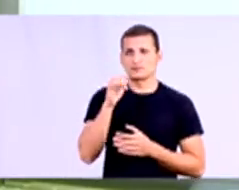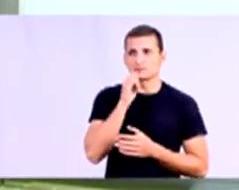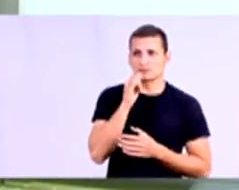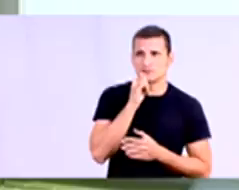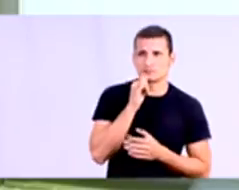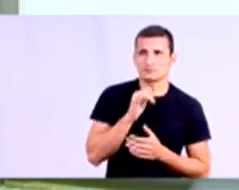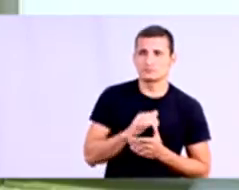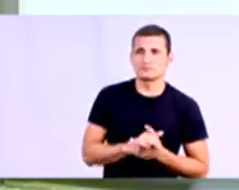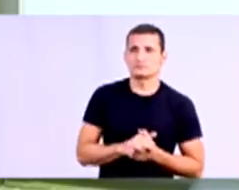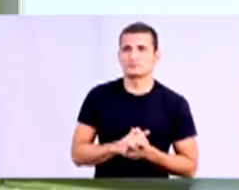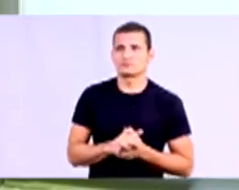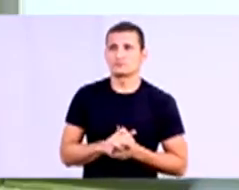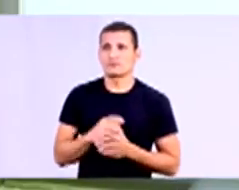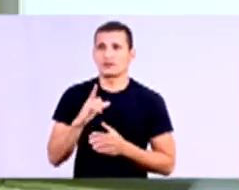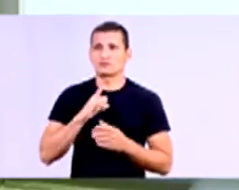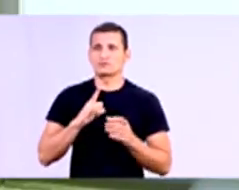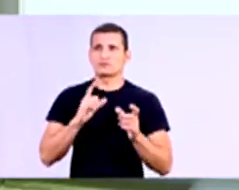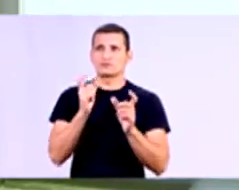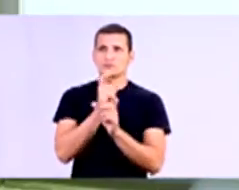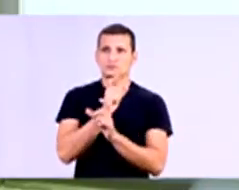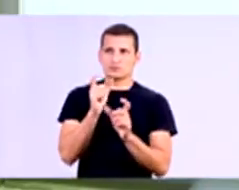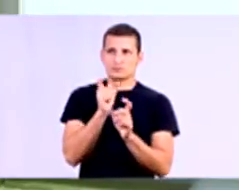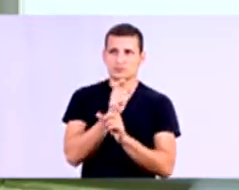aqui, como tem uma estrutura